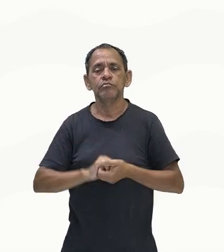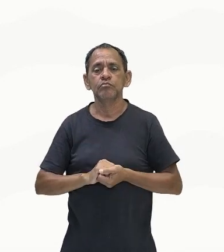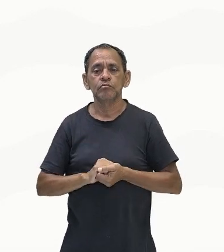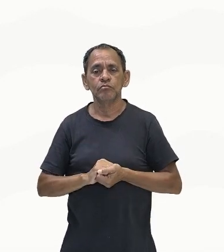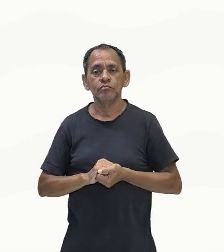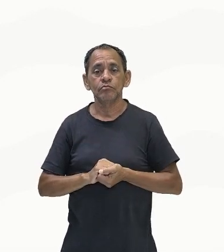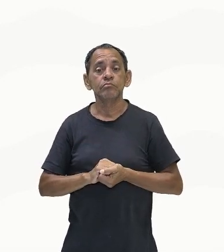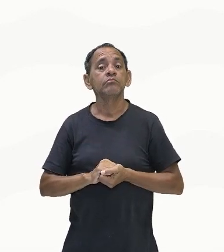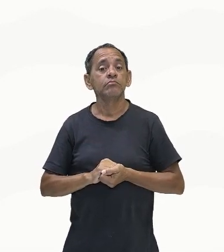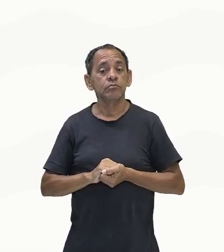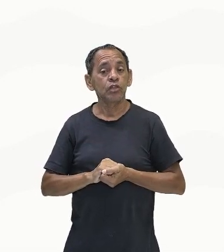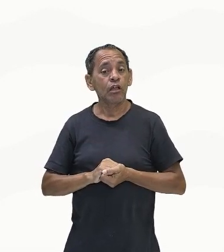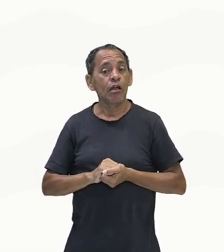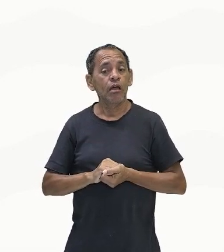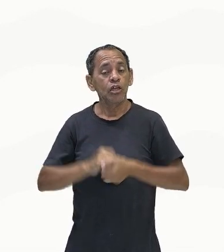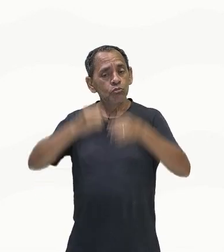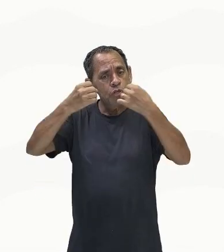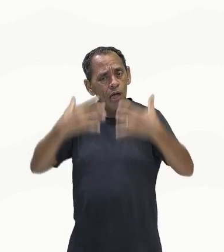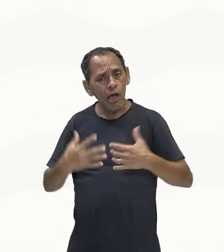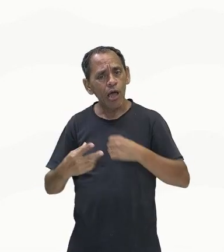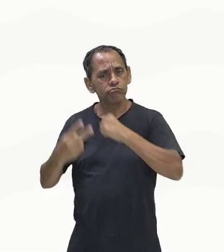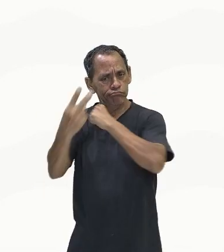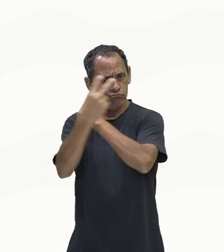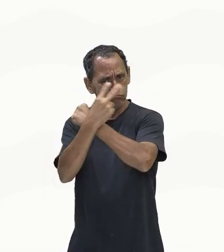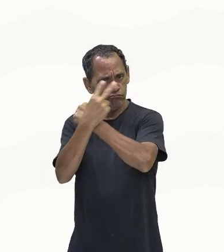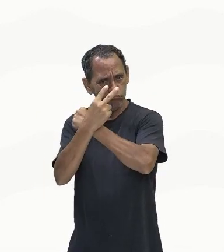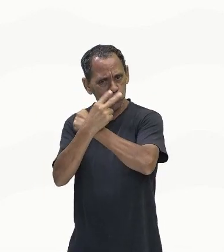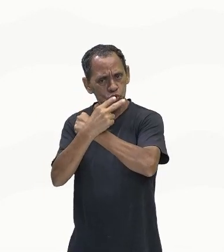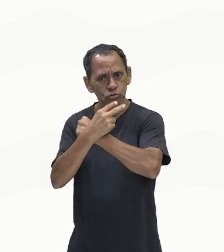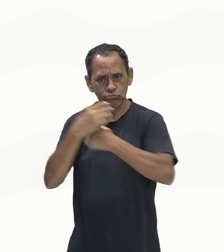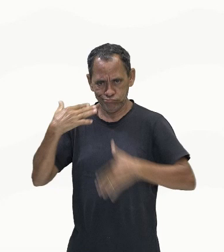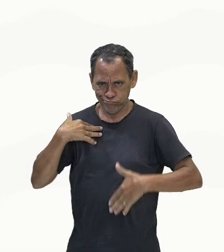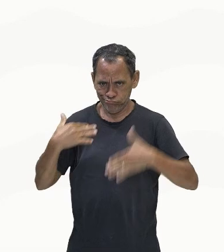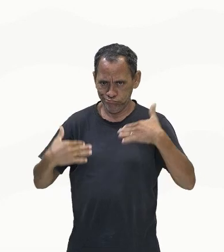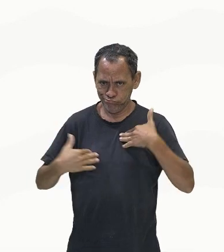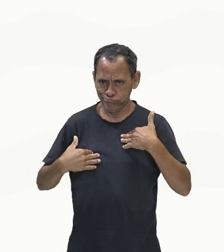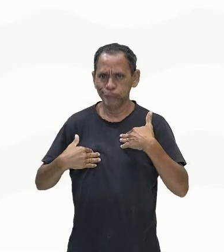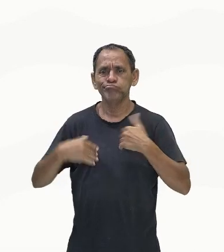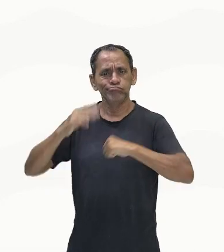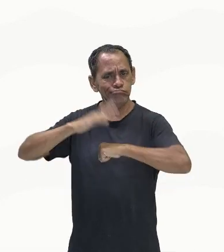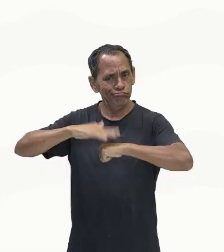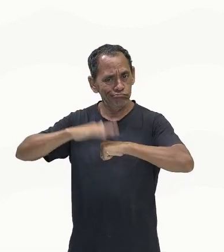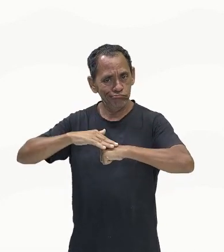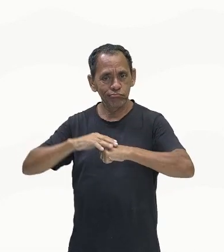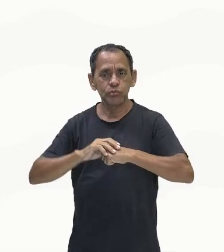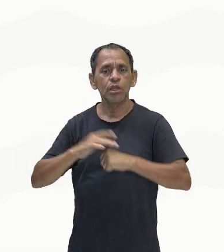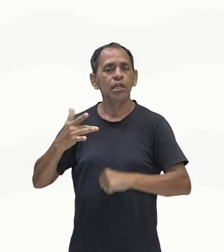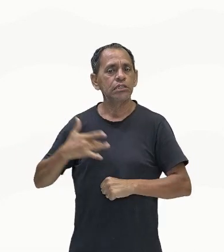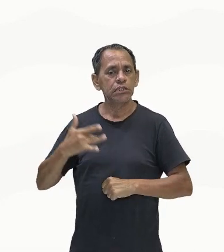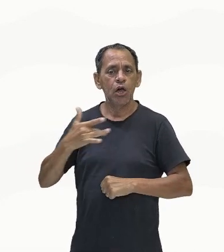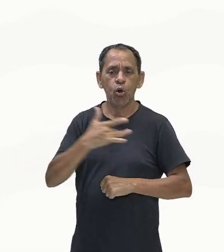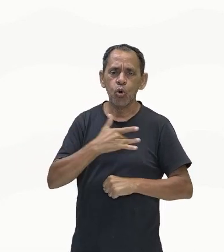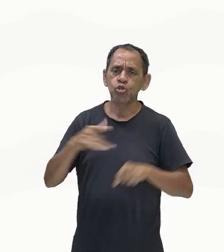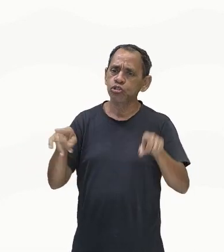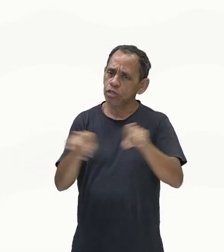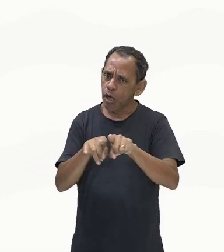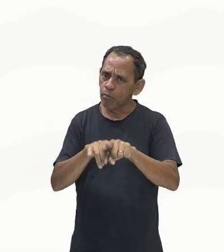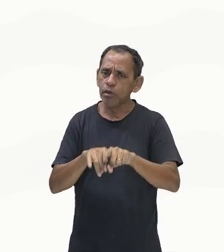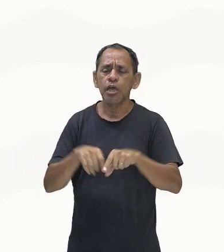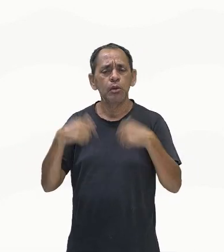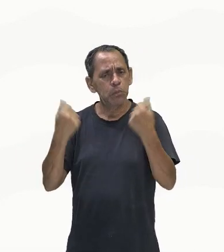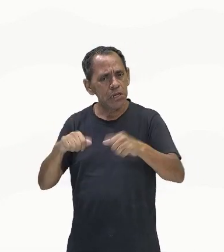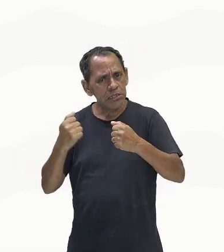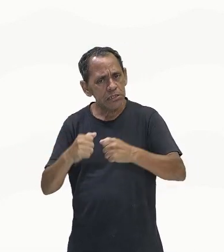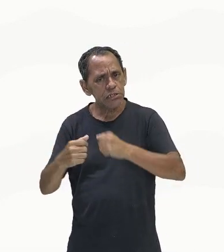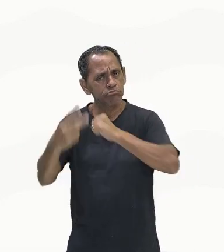autocuidado físico, né? Outra divisão, outro tipo é com a saúde. Então, eu preciso cuidar da